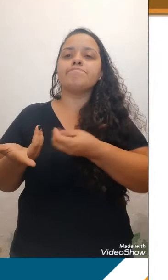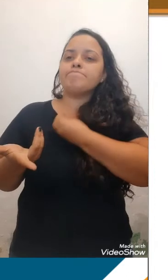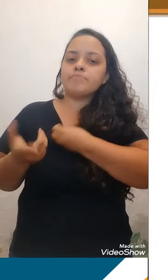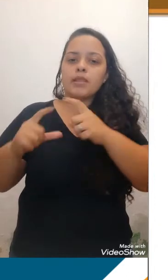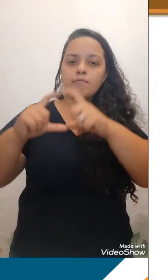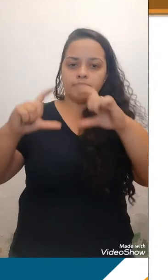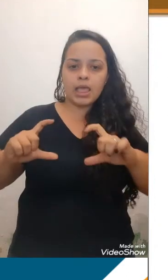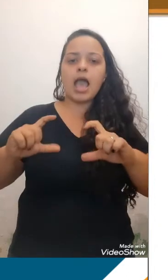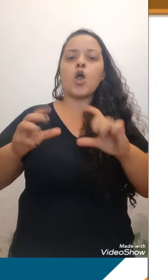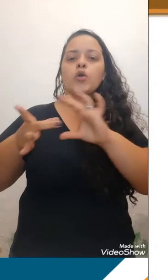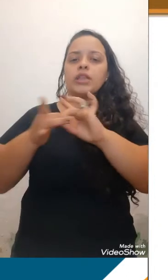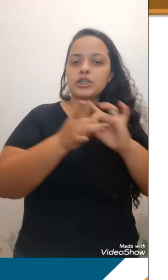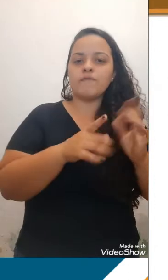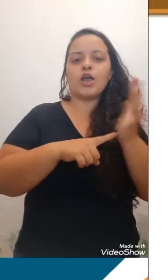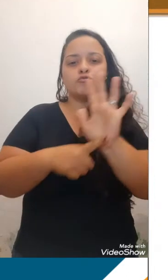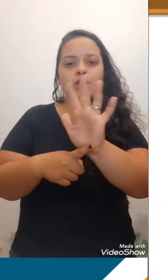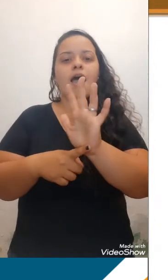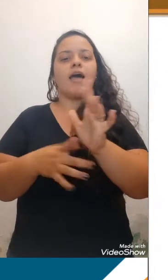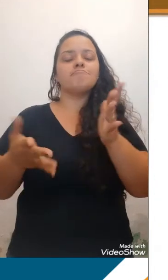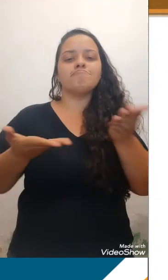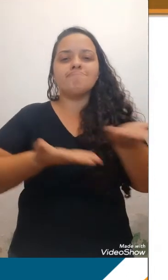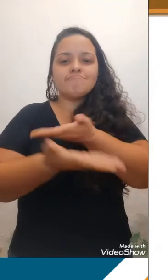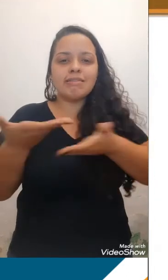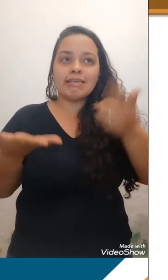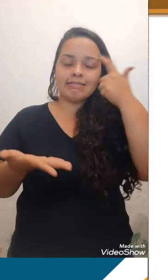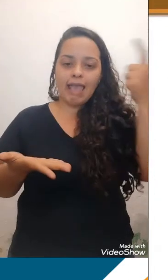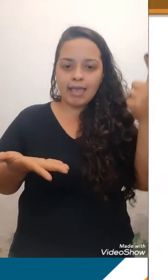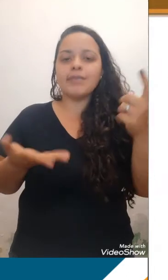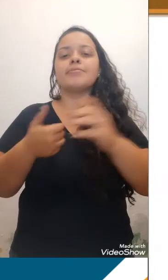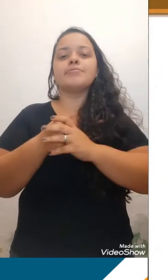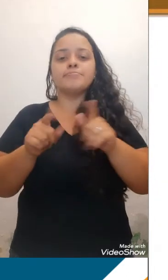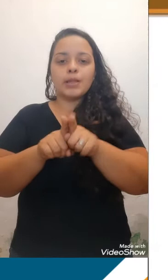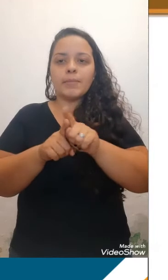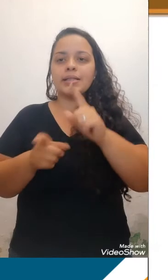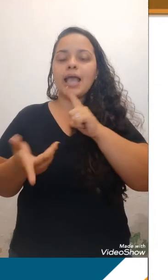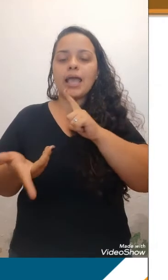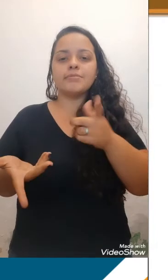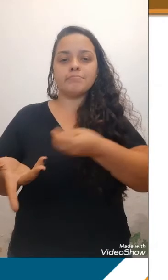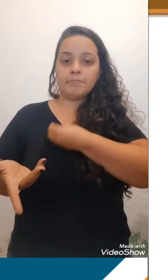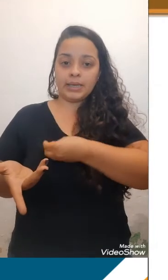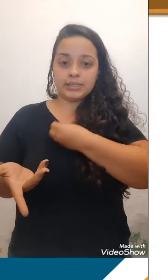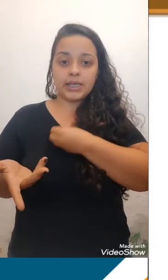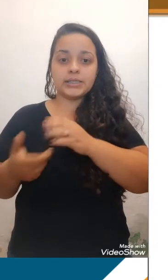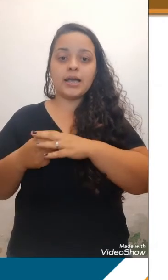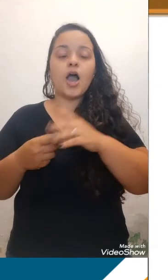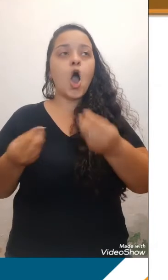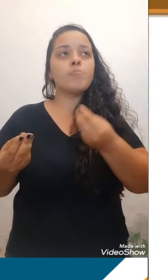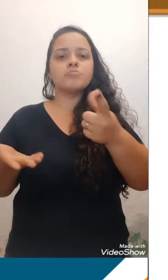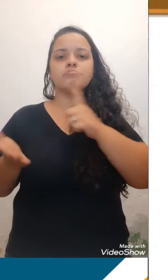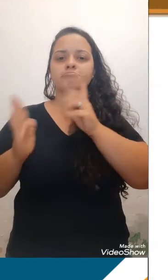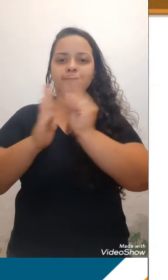aí de conectivos que estão ajudando a ligar, a relacionar as ideias. Nós temos a presença de